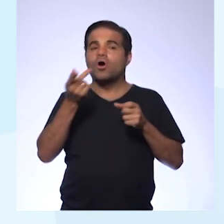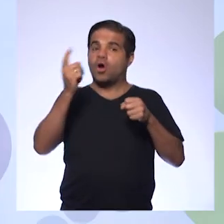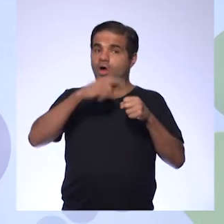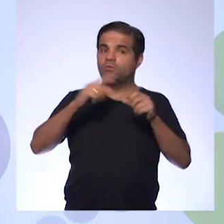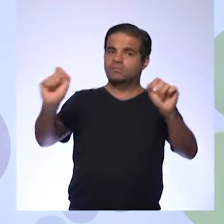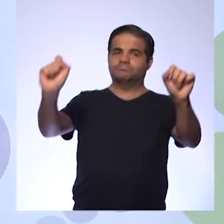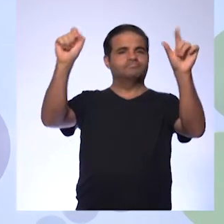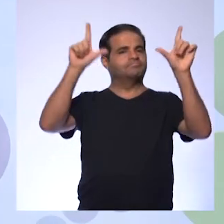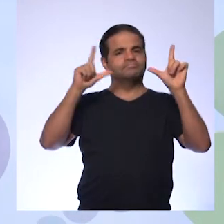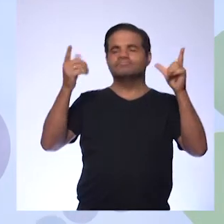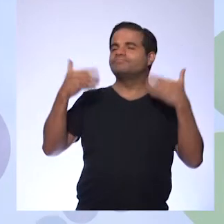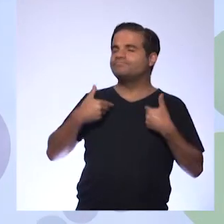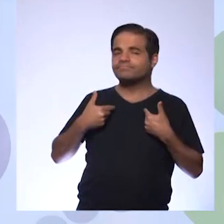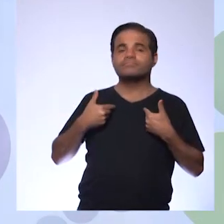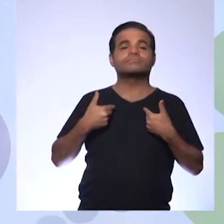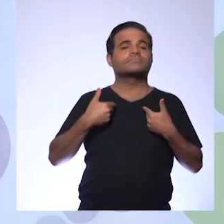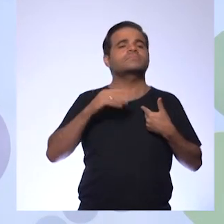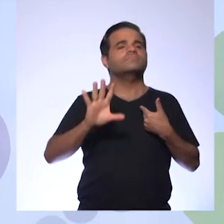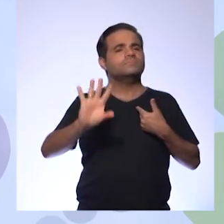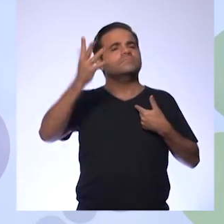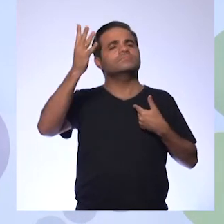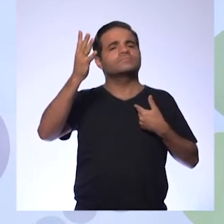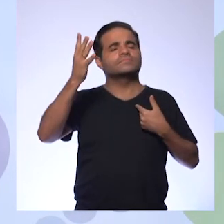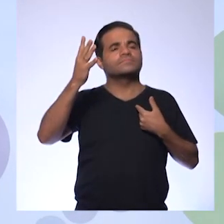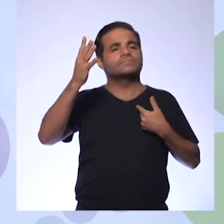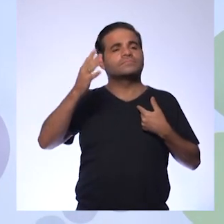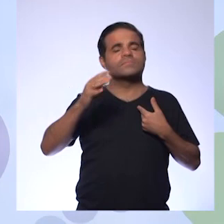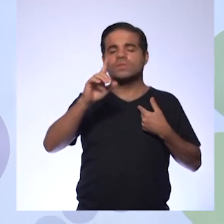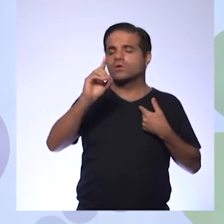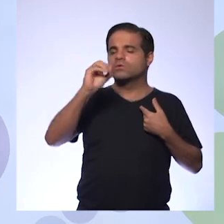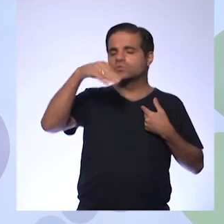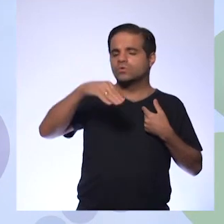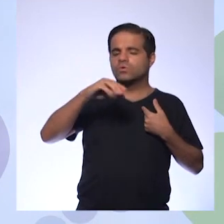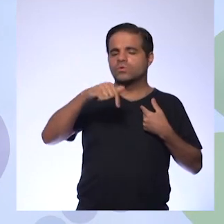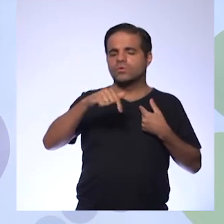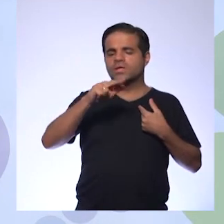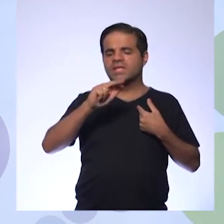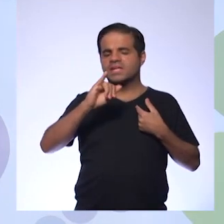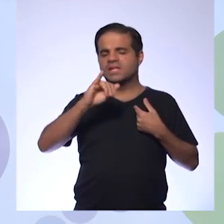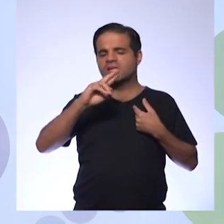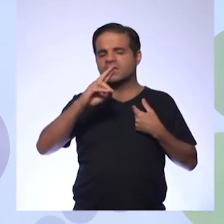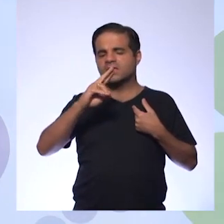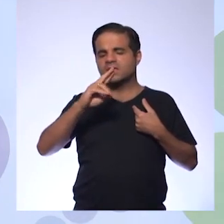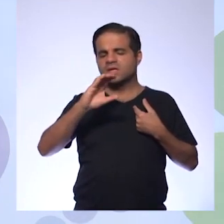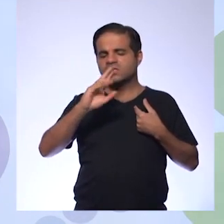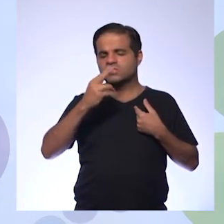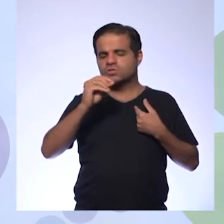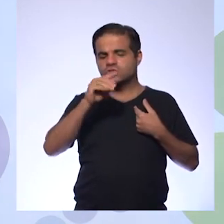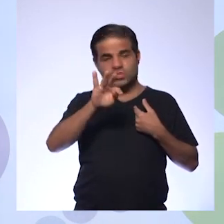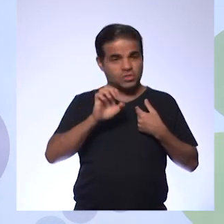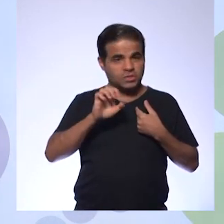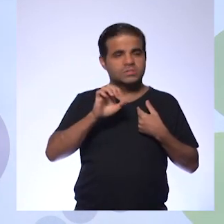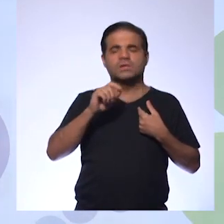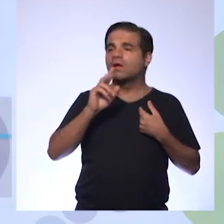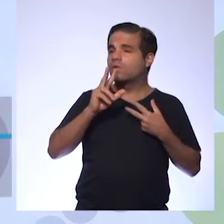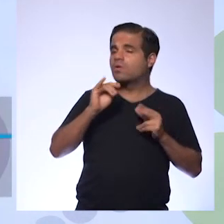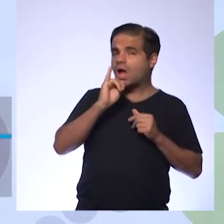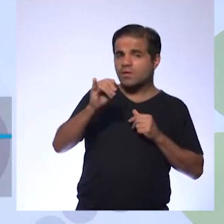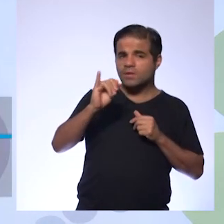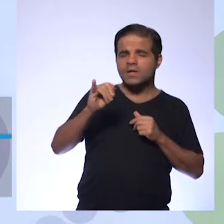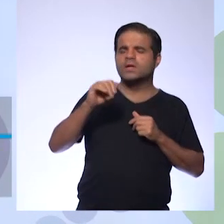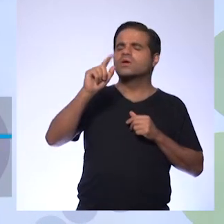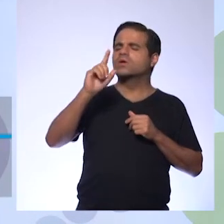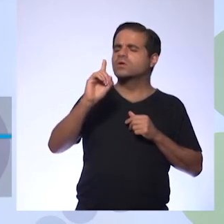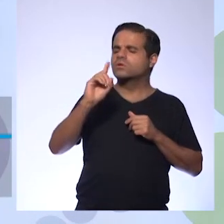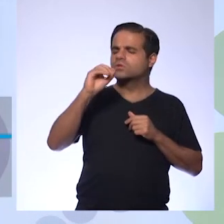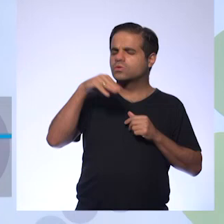tela, por favor. Isso. E o que acontece? O Don Quixote, olha só. A novela de cavalaria foi o que eu falei para vocês. O Don